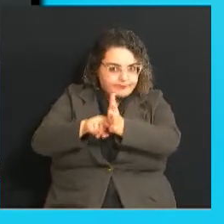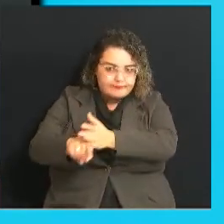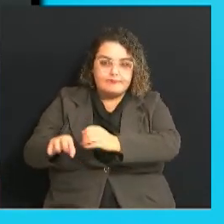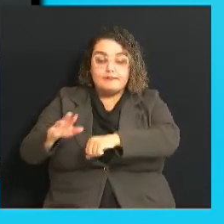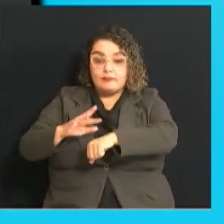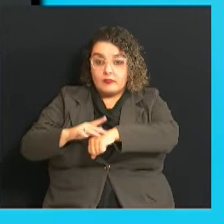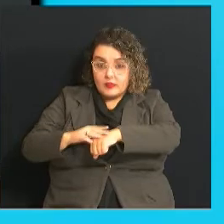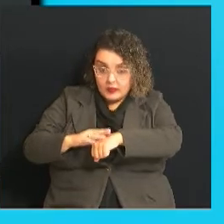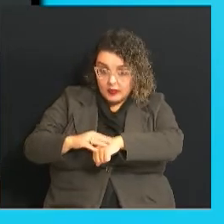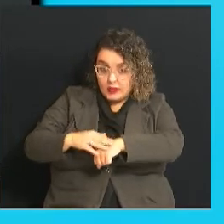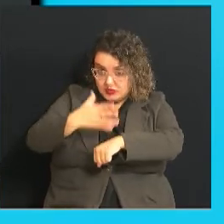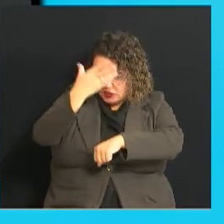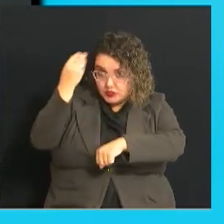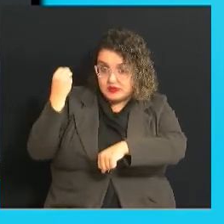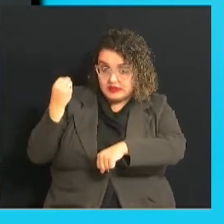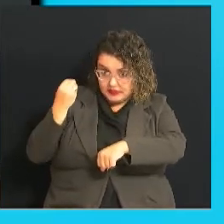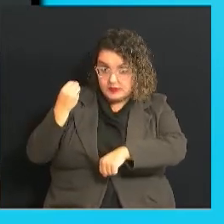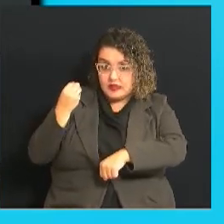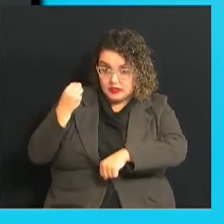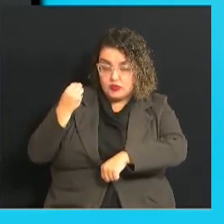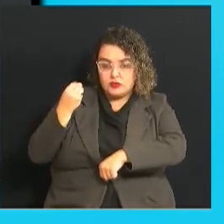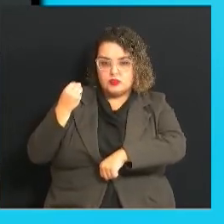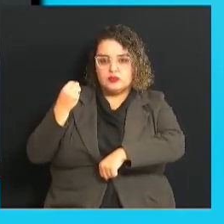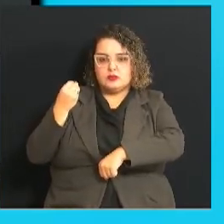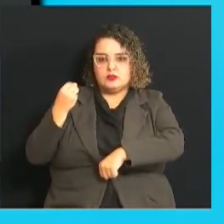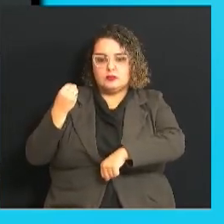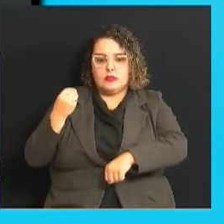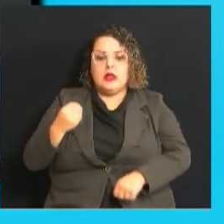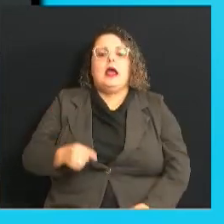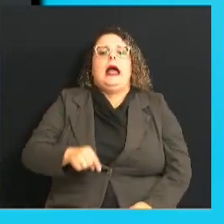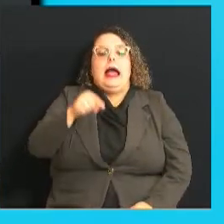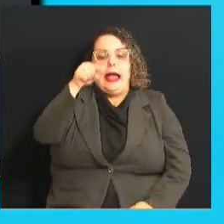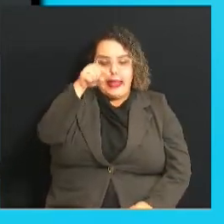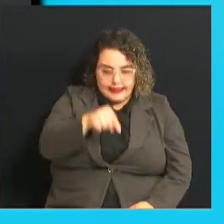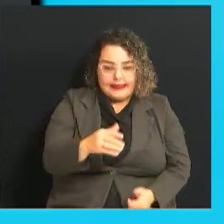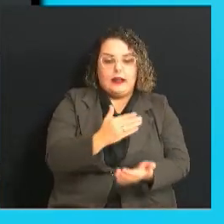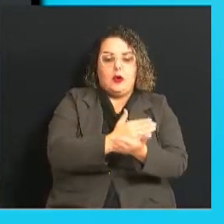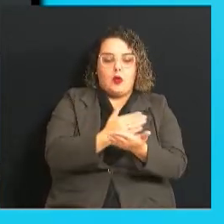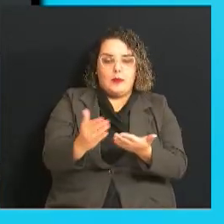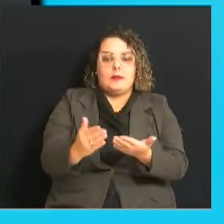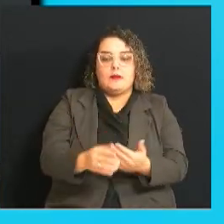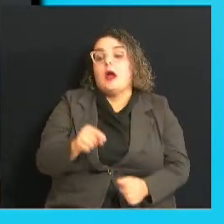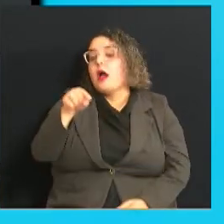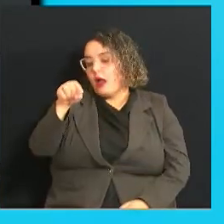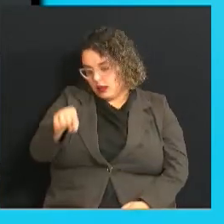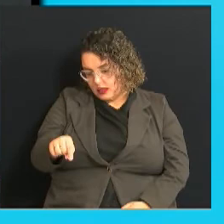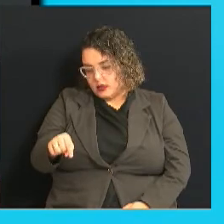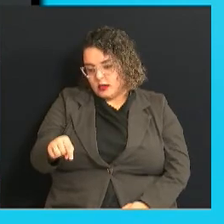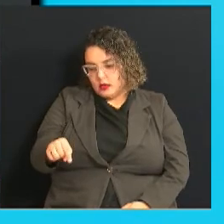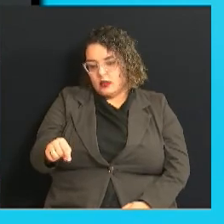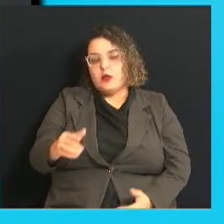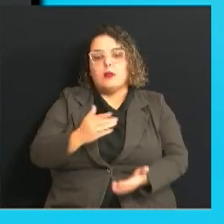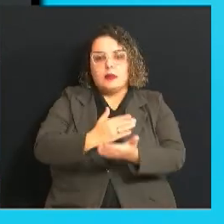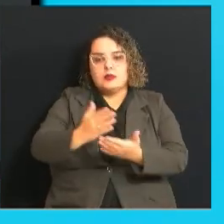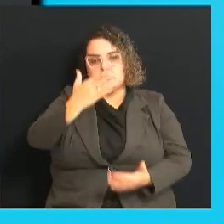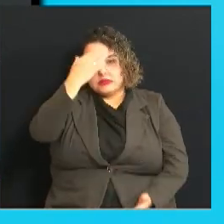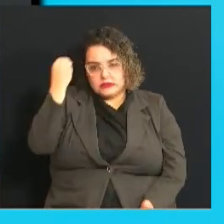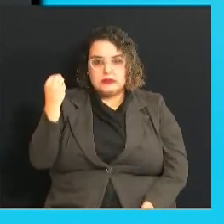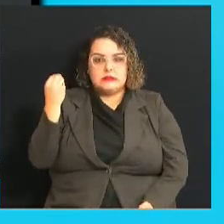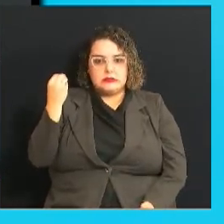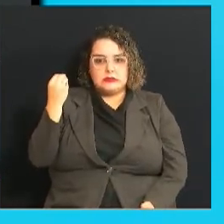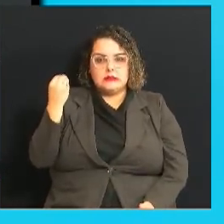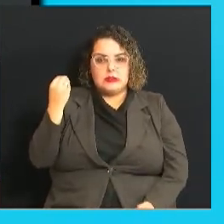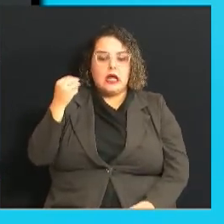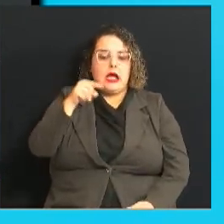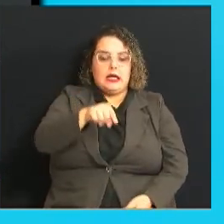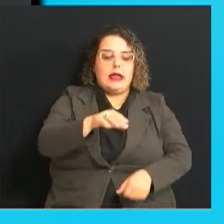Alzheimer, a gente não consegue pontuar. Aqui começou o Alzheimer, aqui a pessoa começou a ficar esquecida. Quando o esquecimento